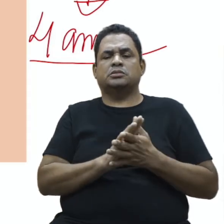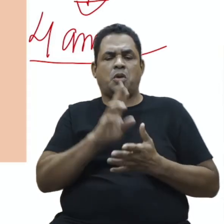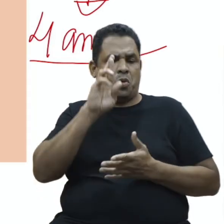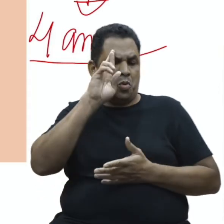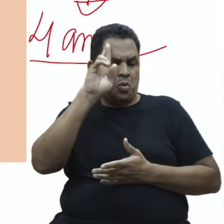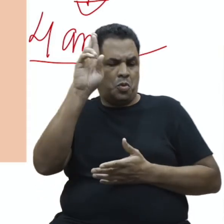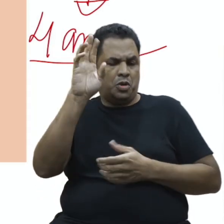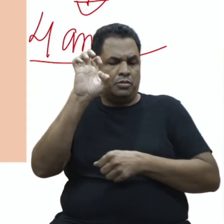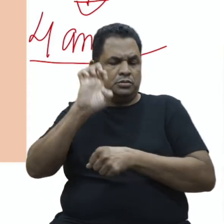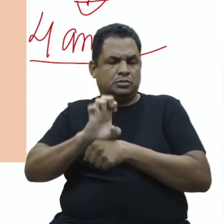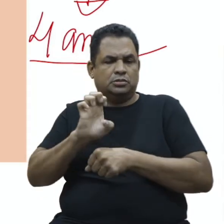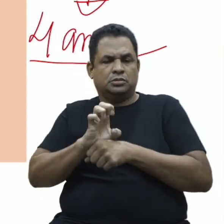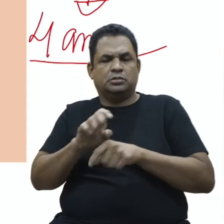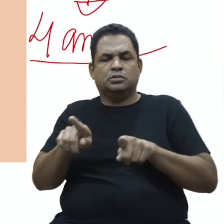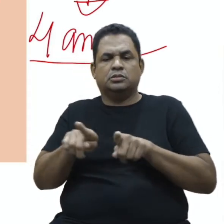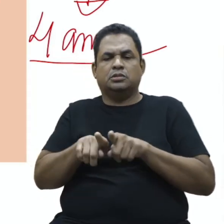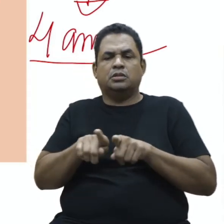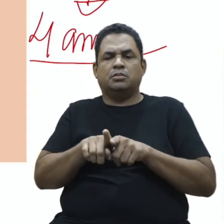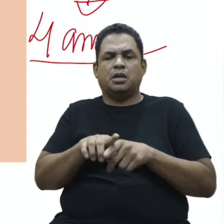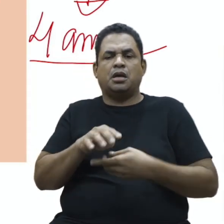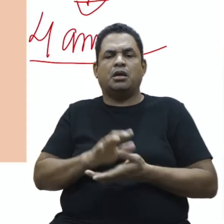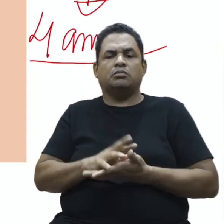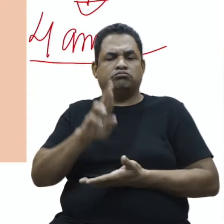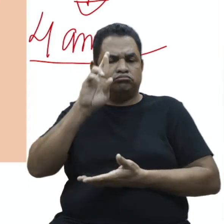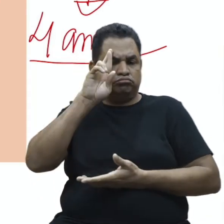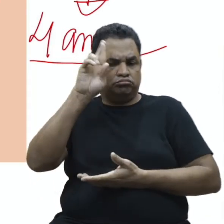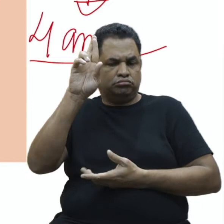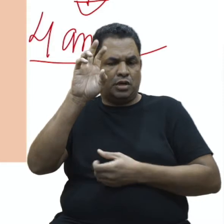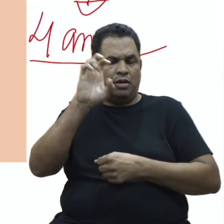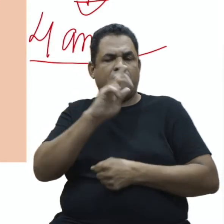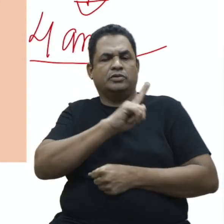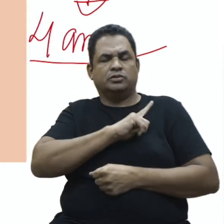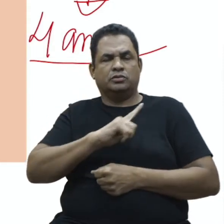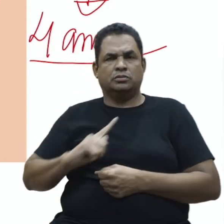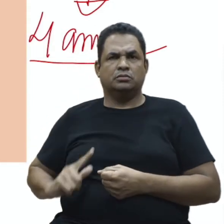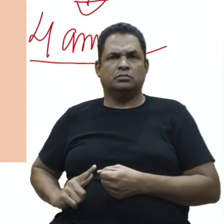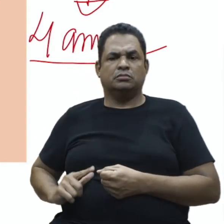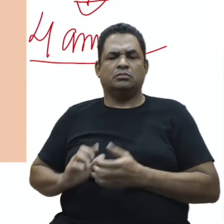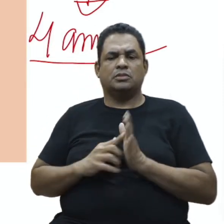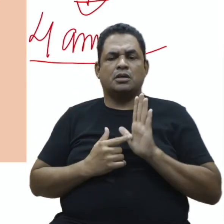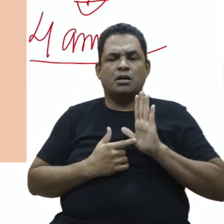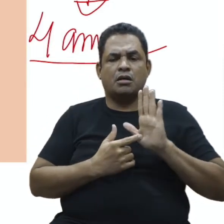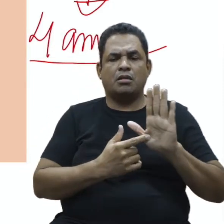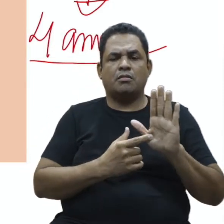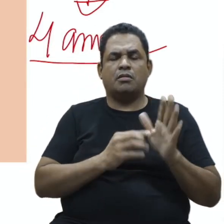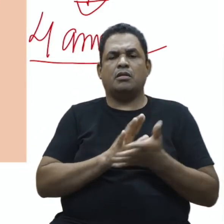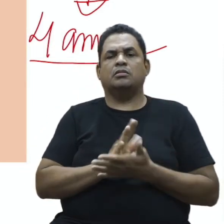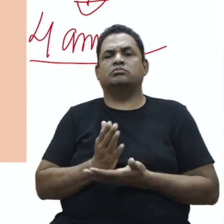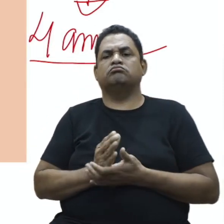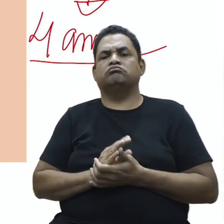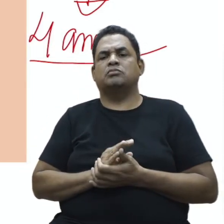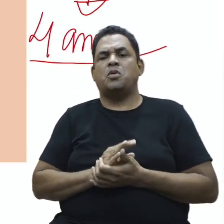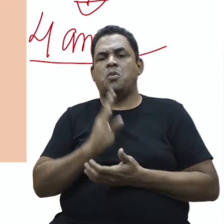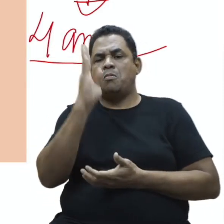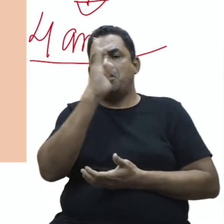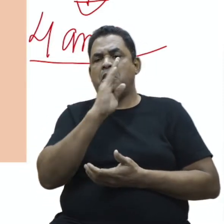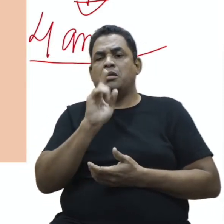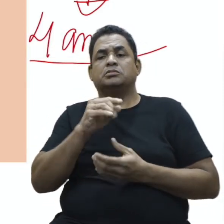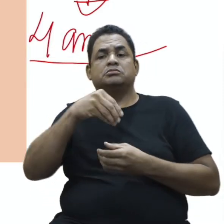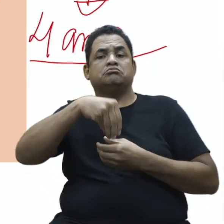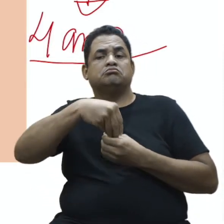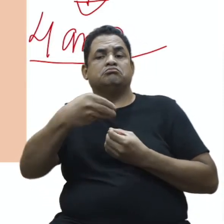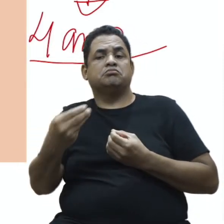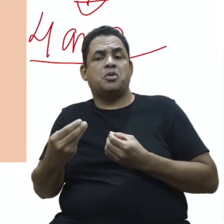Estado, como ele vai ser o chefe de governo. Então, ele representa o Brasil lá fora, nas reuniões